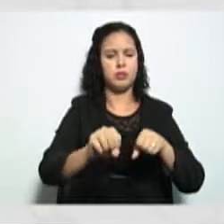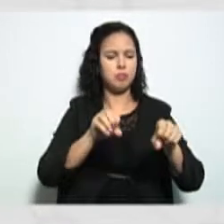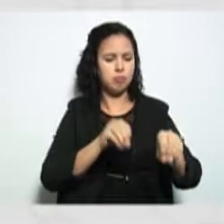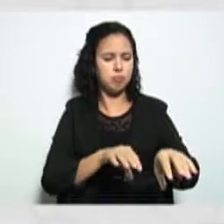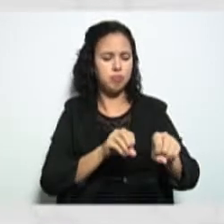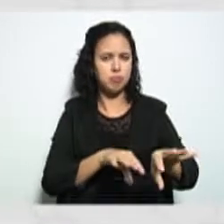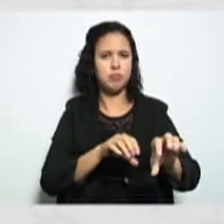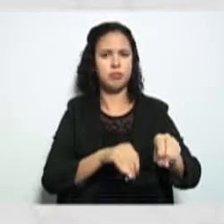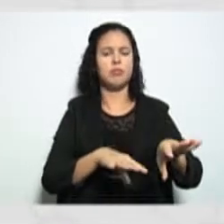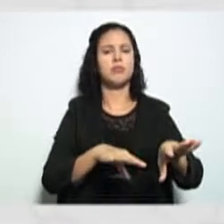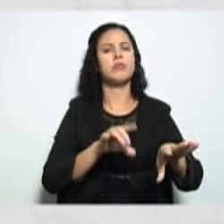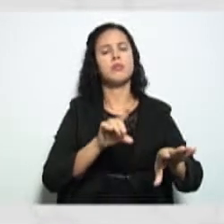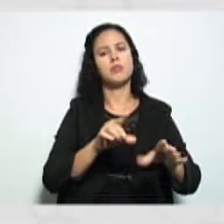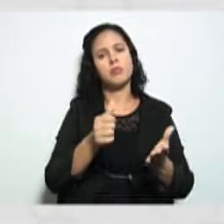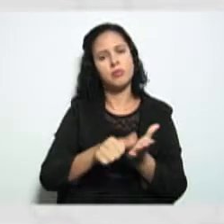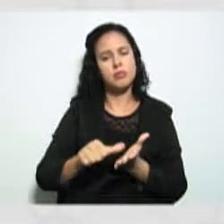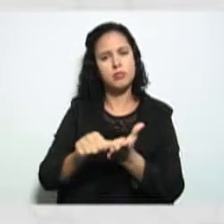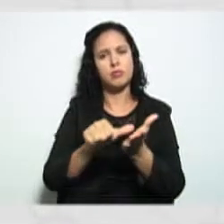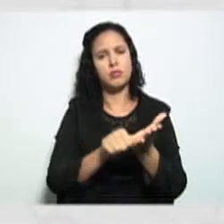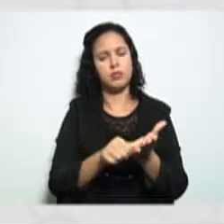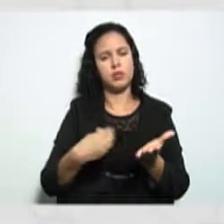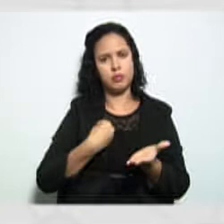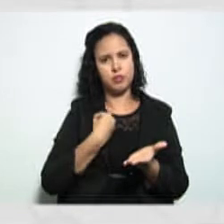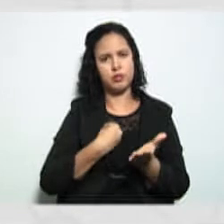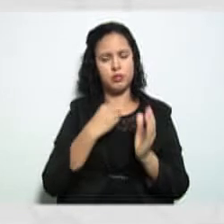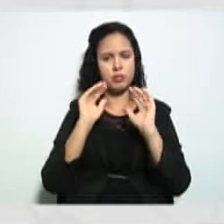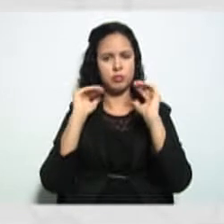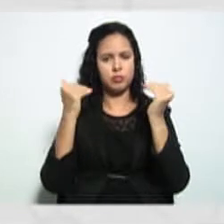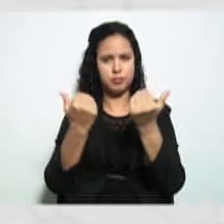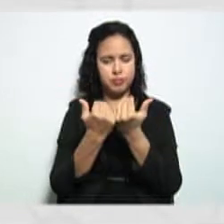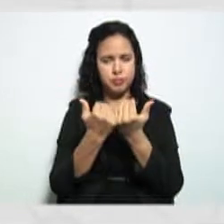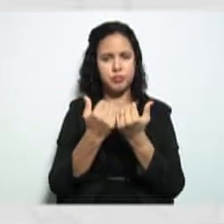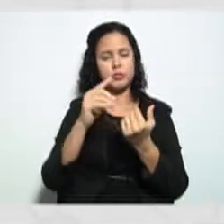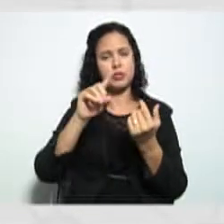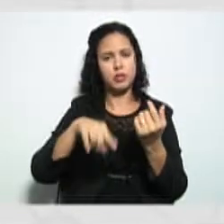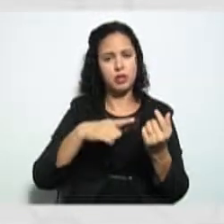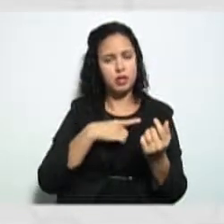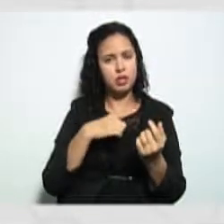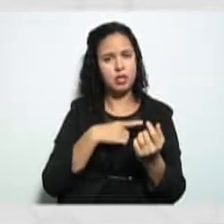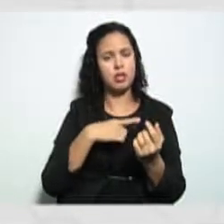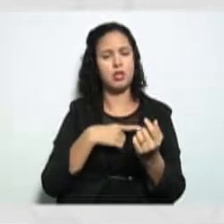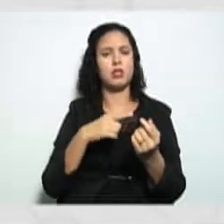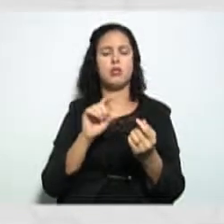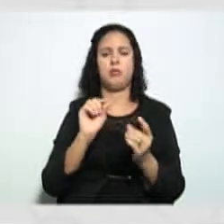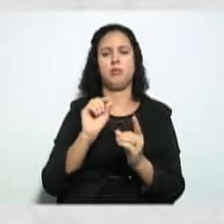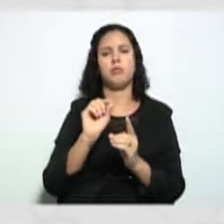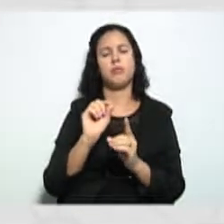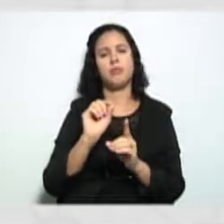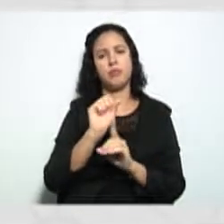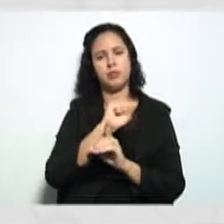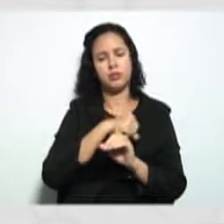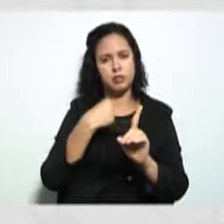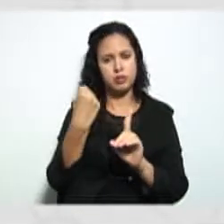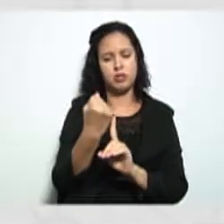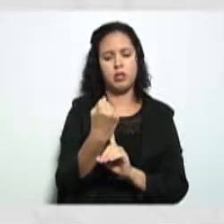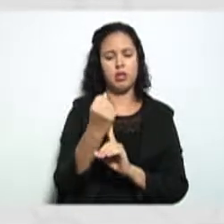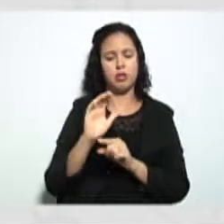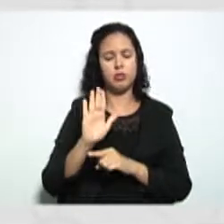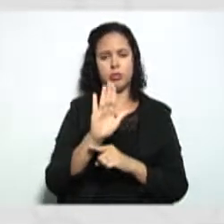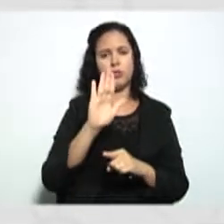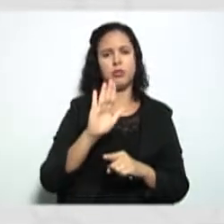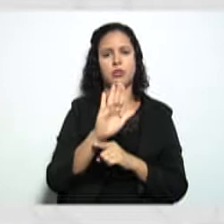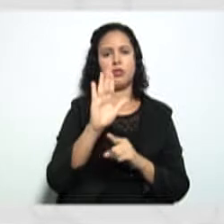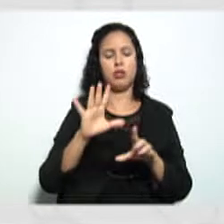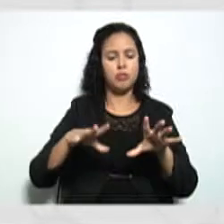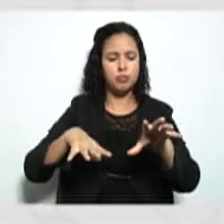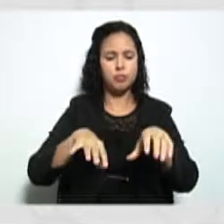trabalho cooperativo e a vida em comunidade. Existe, então, uma função social muito grande, a gente quer formar e beneficiar esse